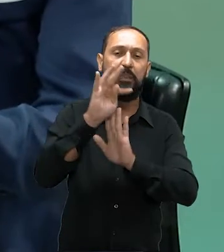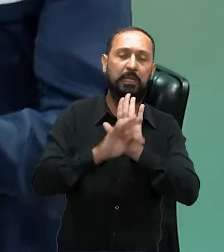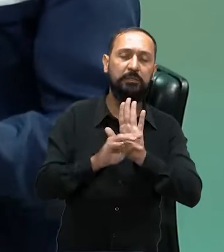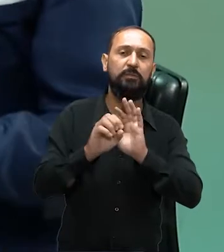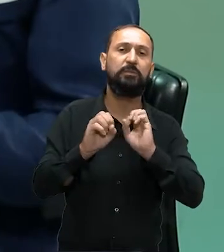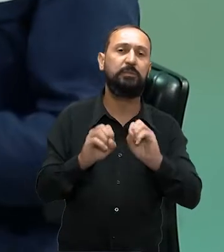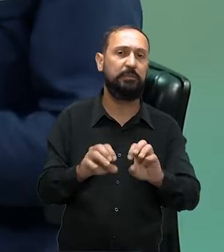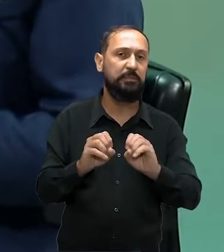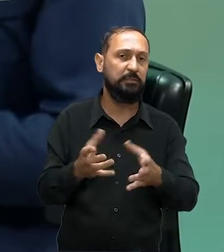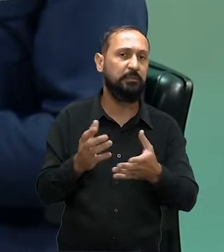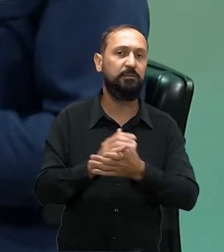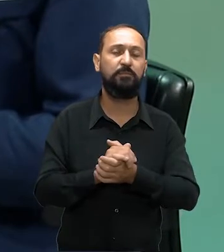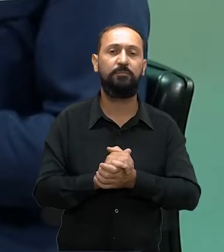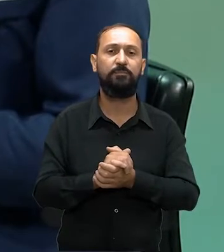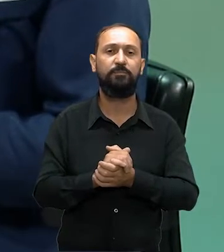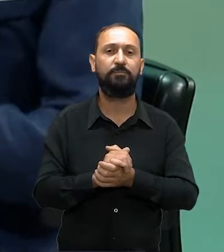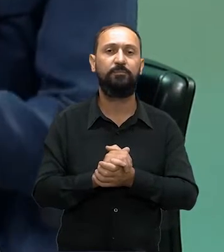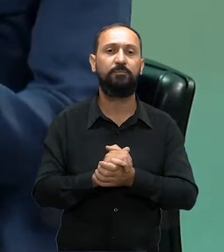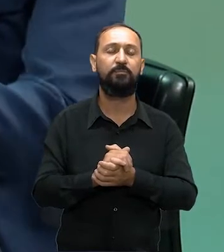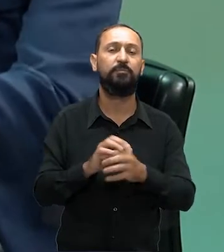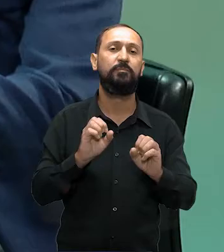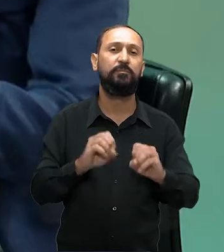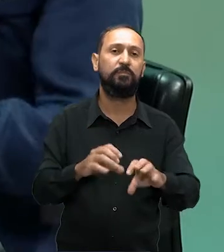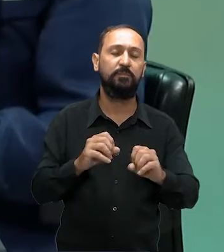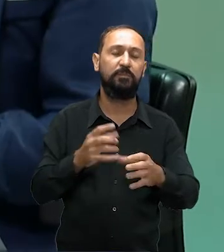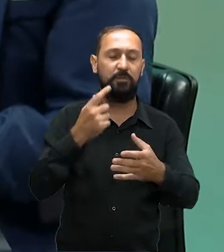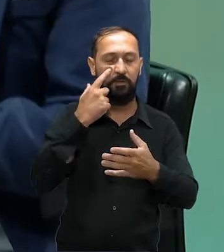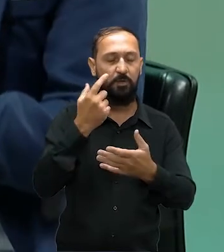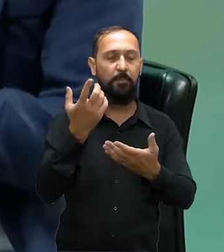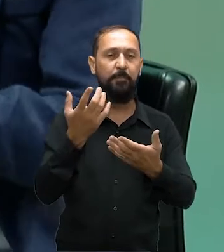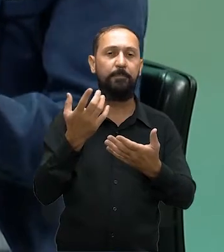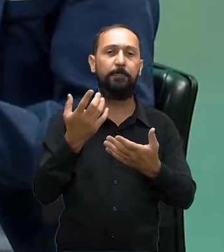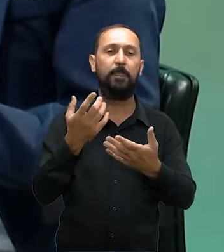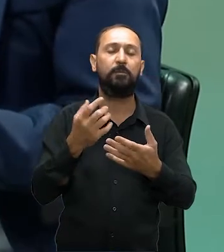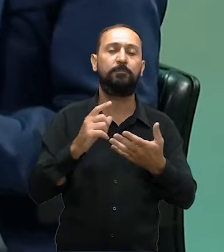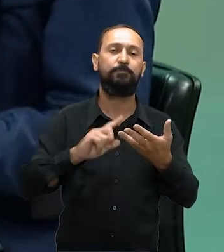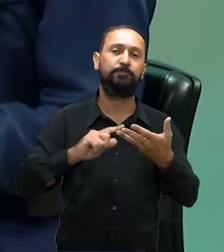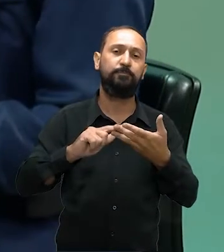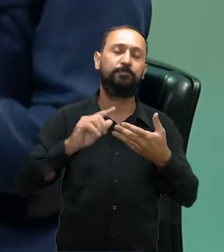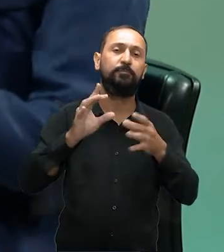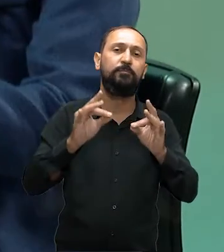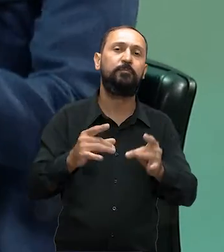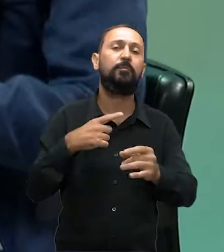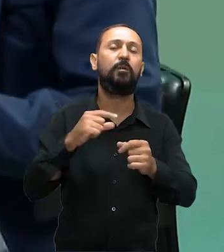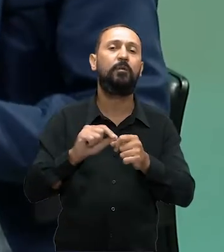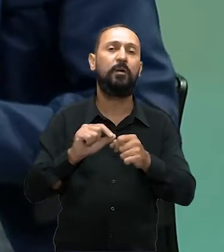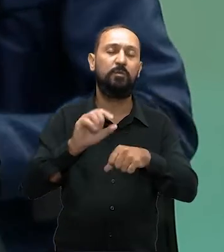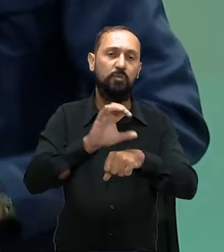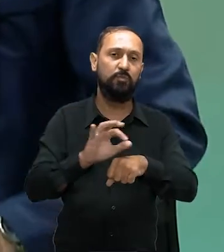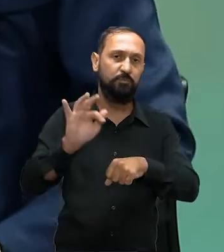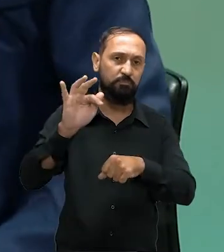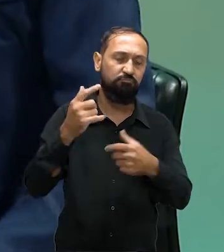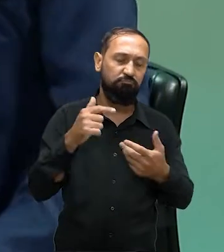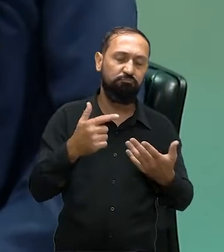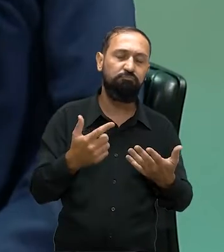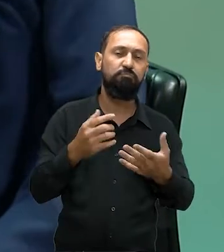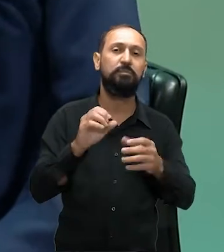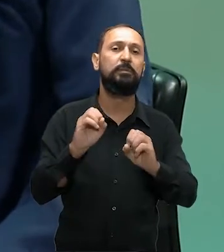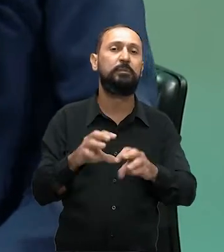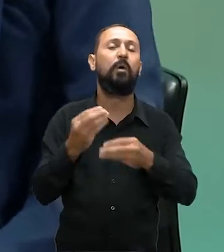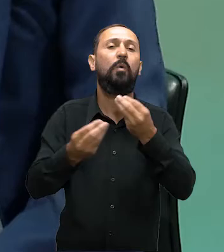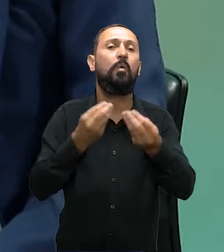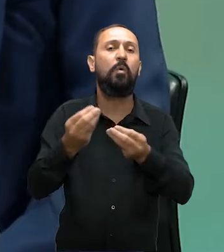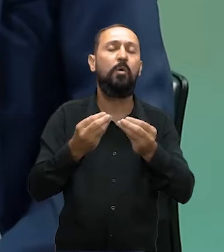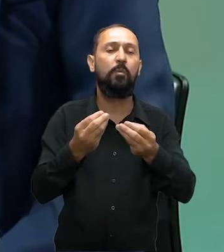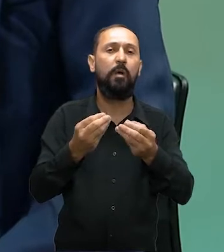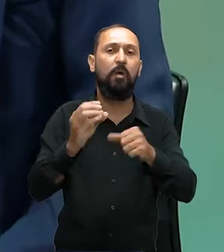consegue trabalhar textos na área de educação, na área tributária. Então, são coisas, você consegue trabalhar a Constituição. Poucas